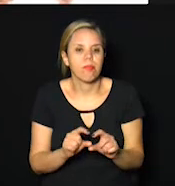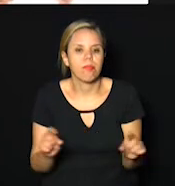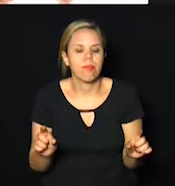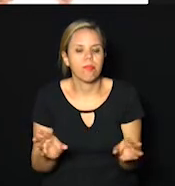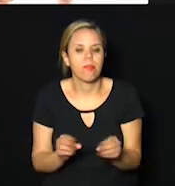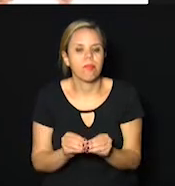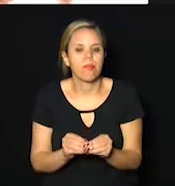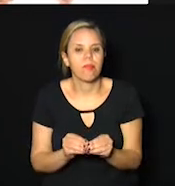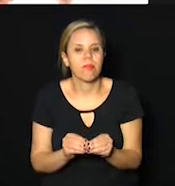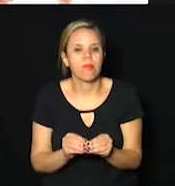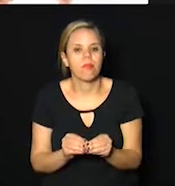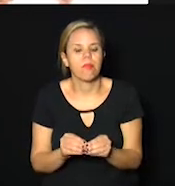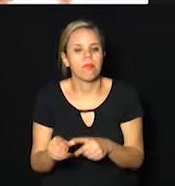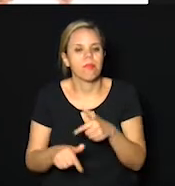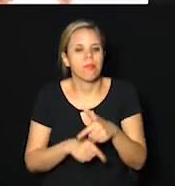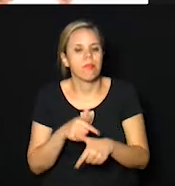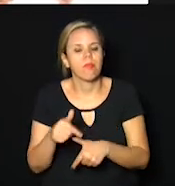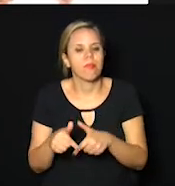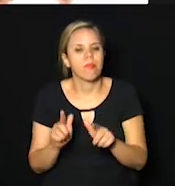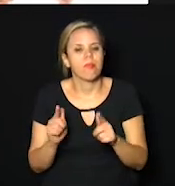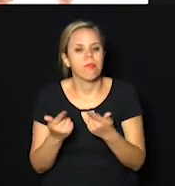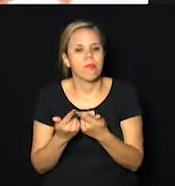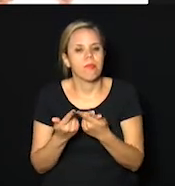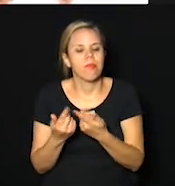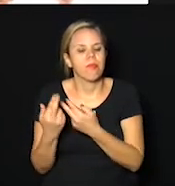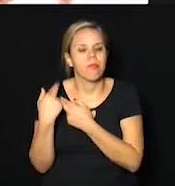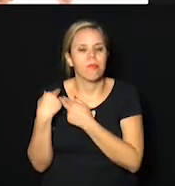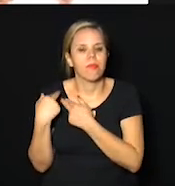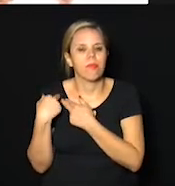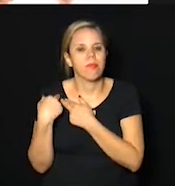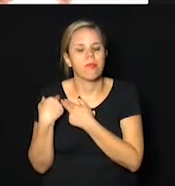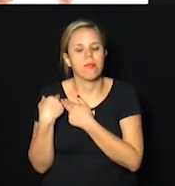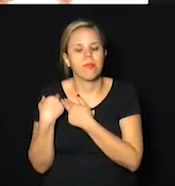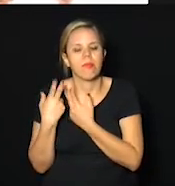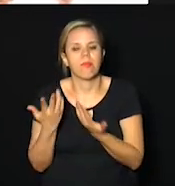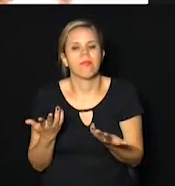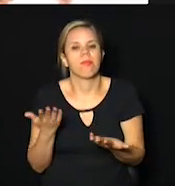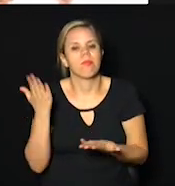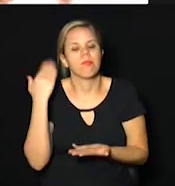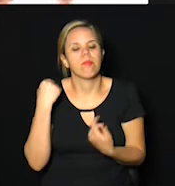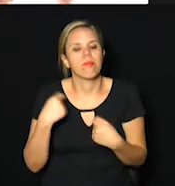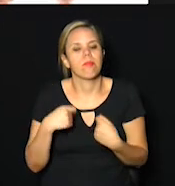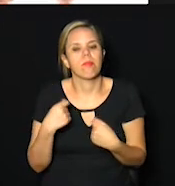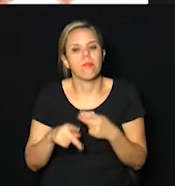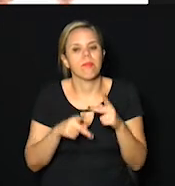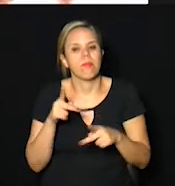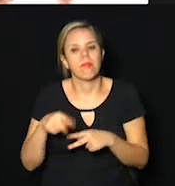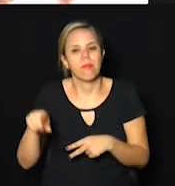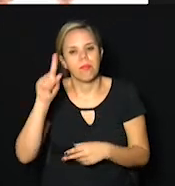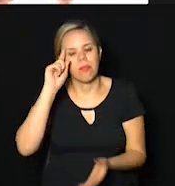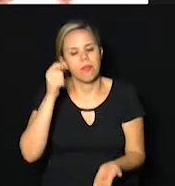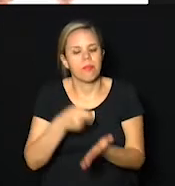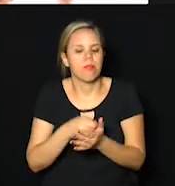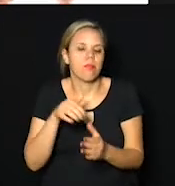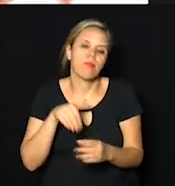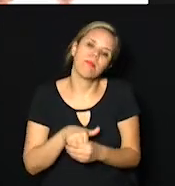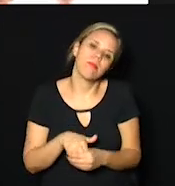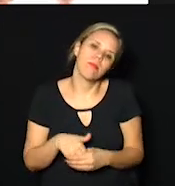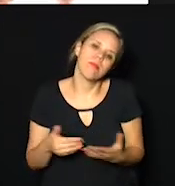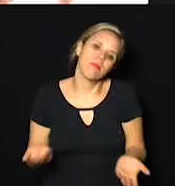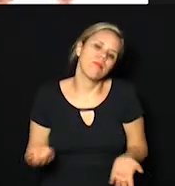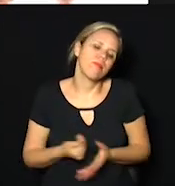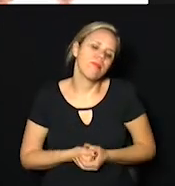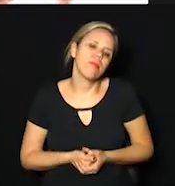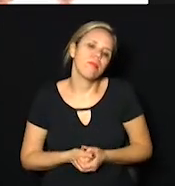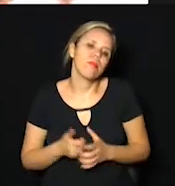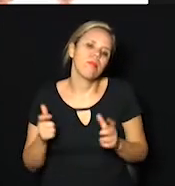de jornadas. O que eu preciso saber? Como as pessoas decidem o voto, né? Onde